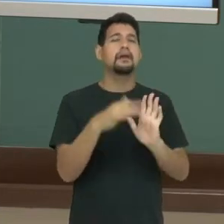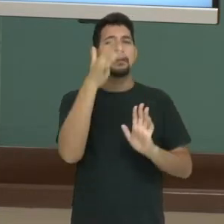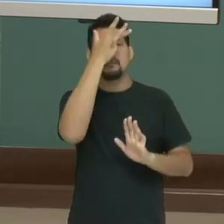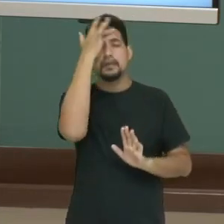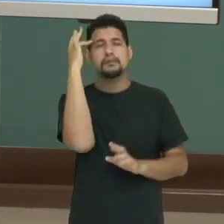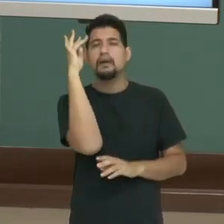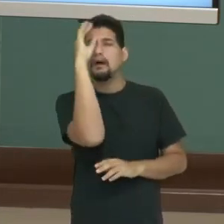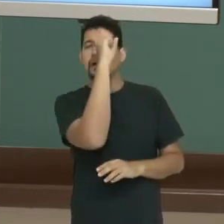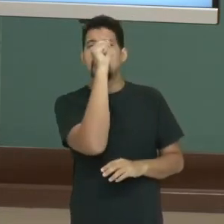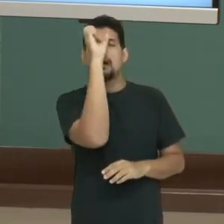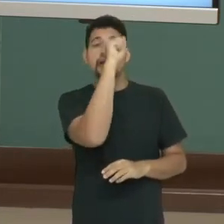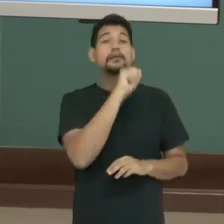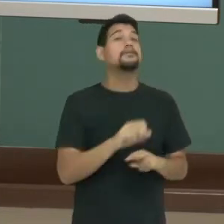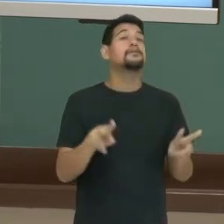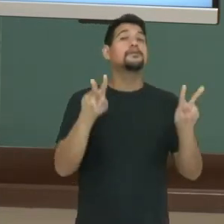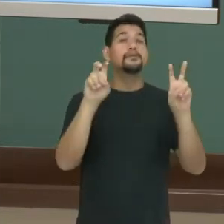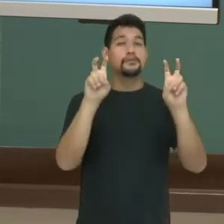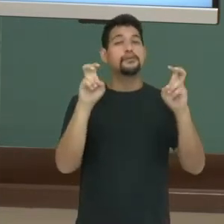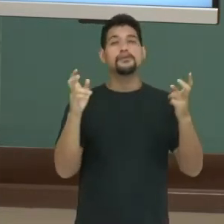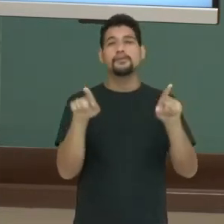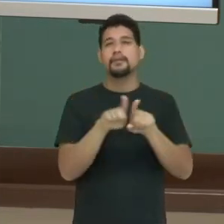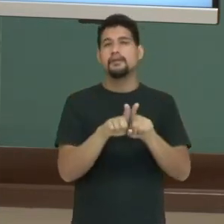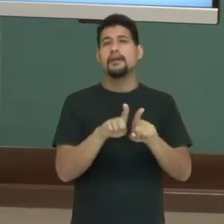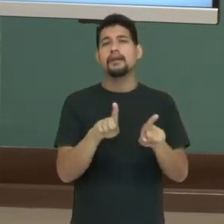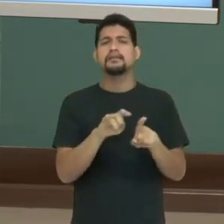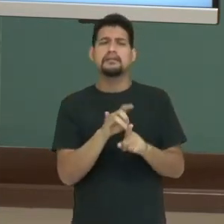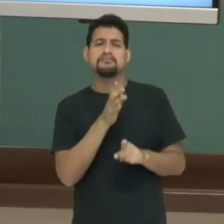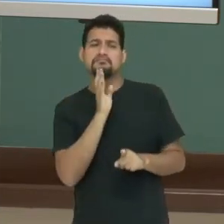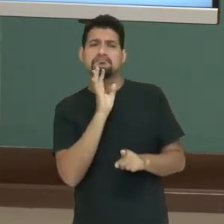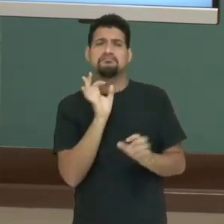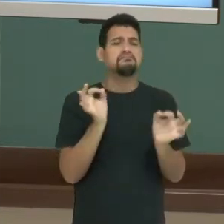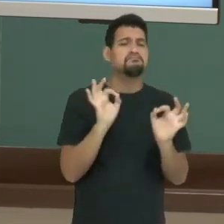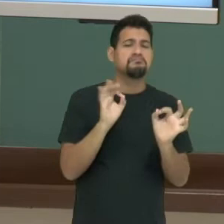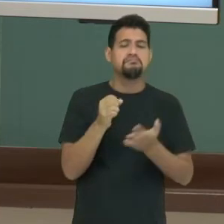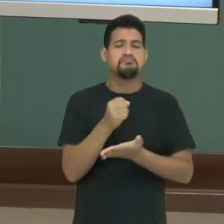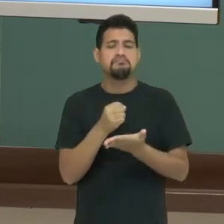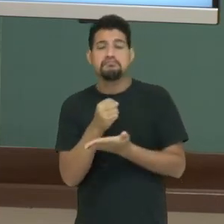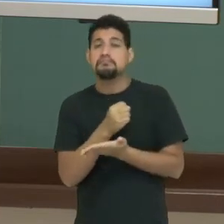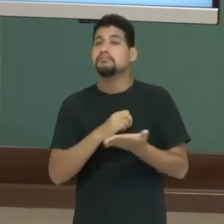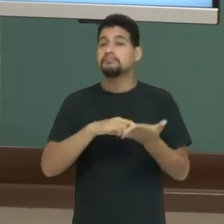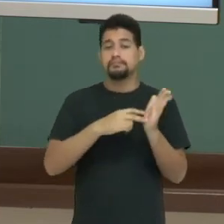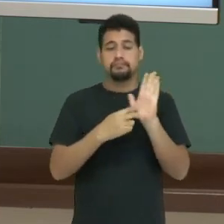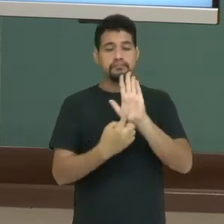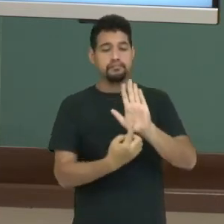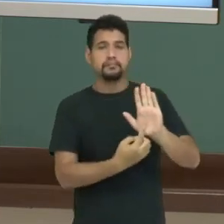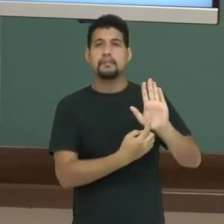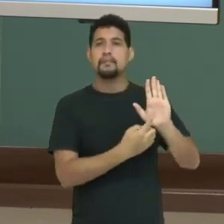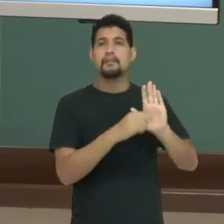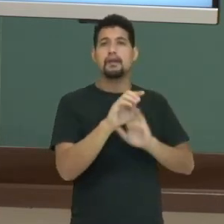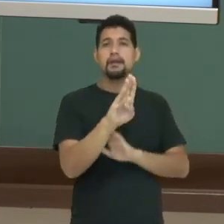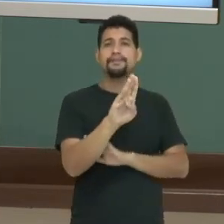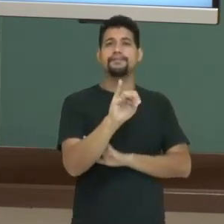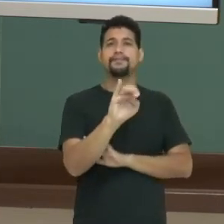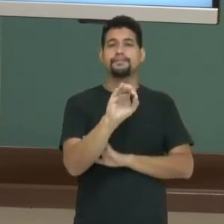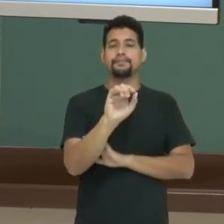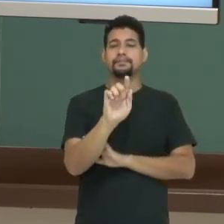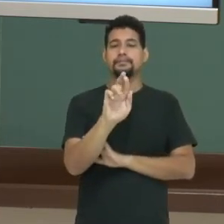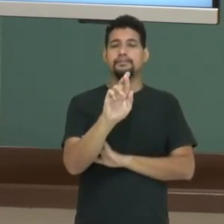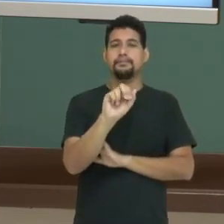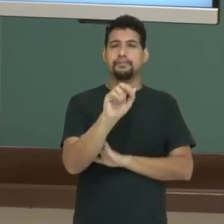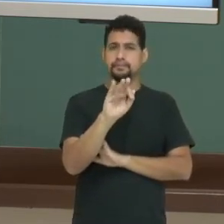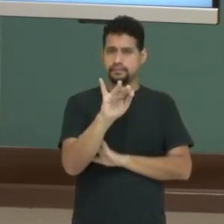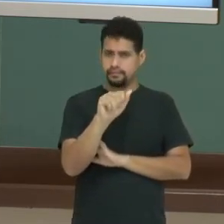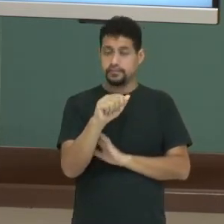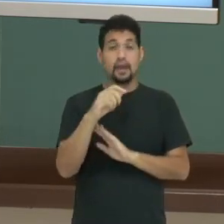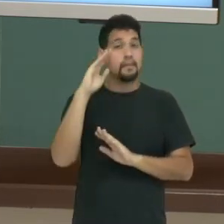ou o espectador a respeito da temática, se ele não tem muito conhecimento. Então ali se apresenta às vezes a biografia, os principais